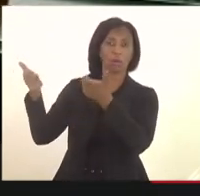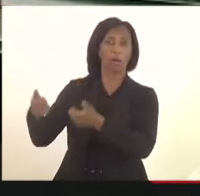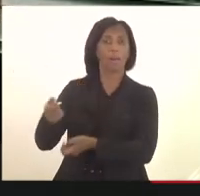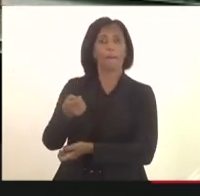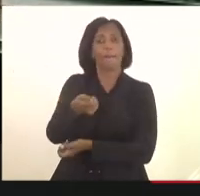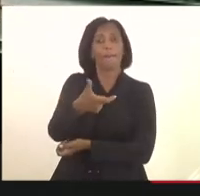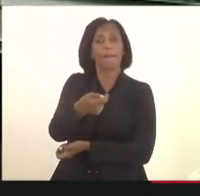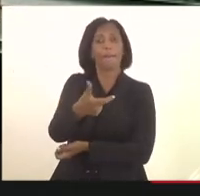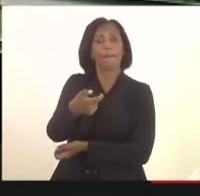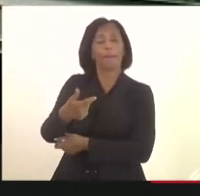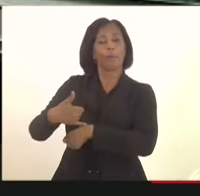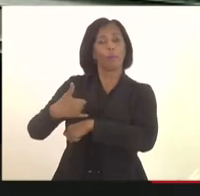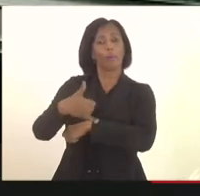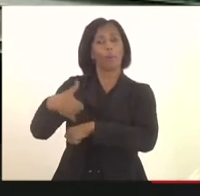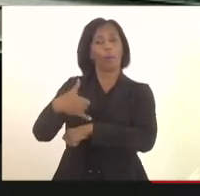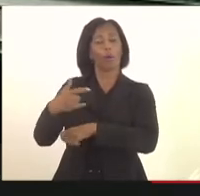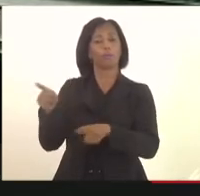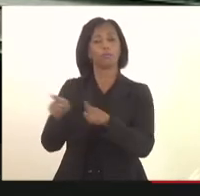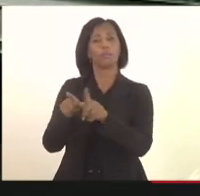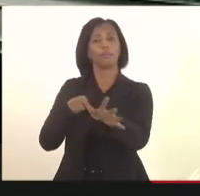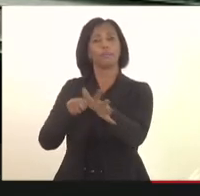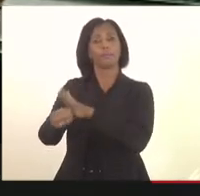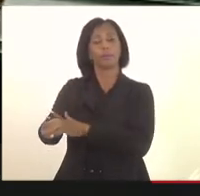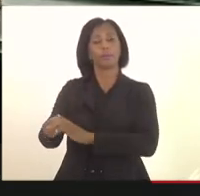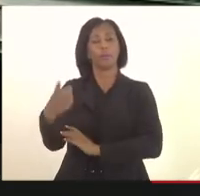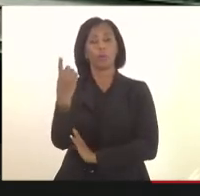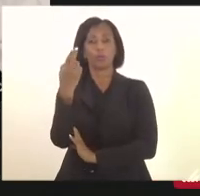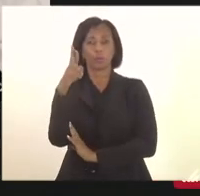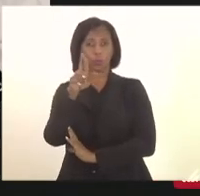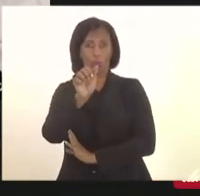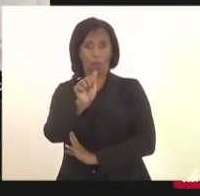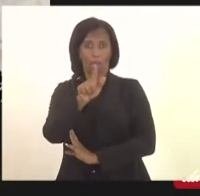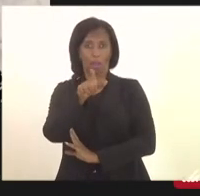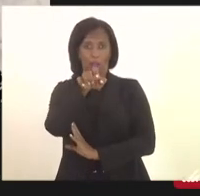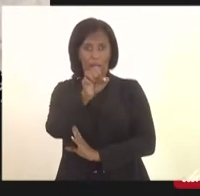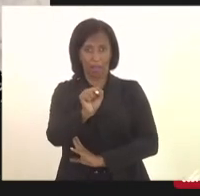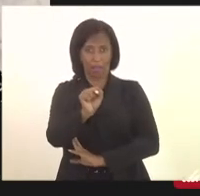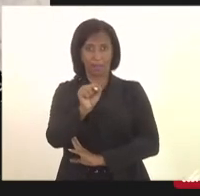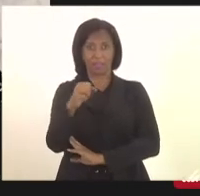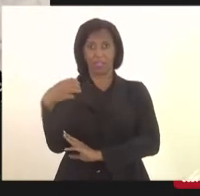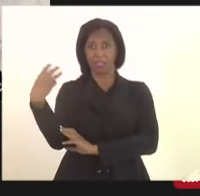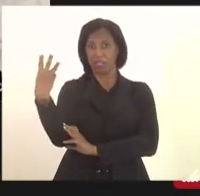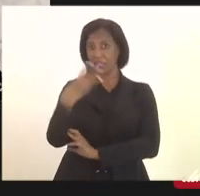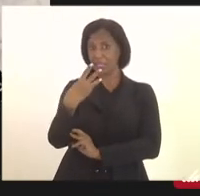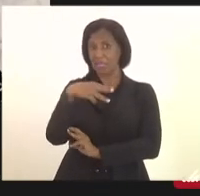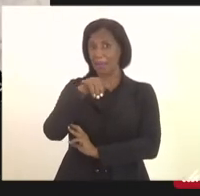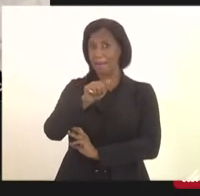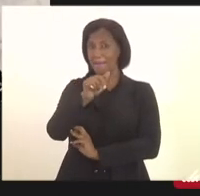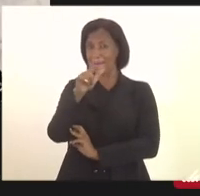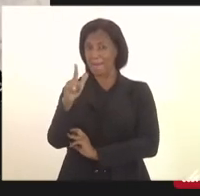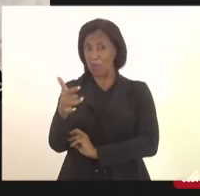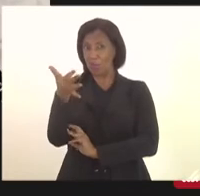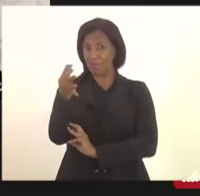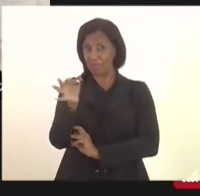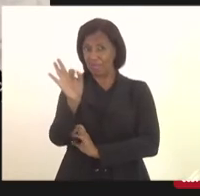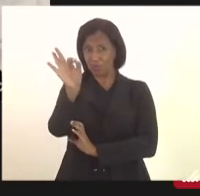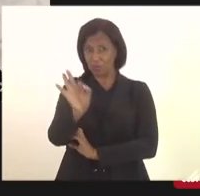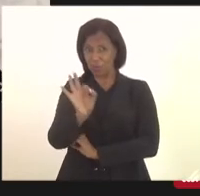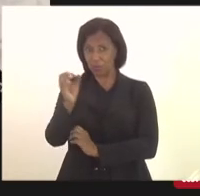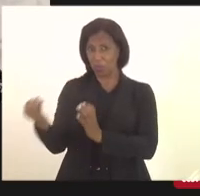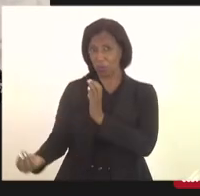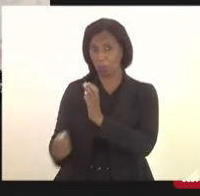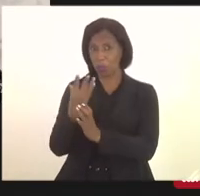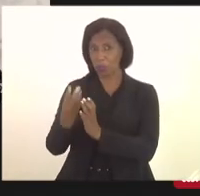E desde já perguntar ao doutor Alex Mendes, se os 3 mil barris por dia é o seu 10% na